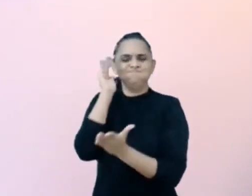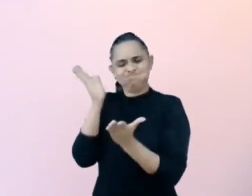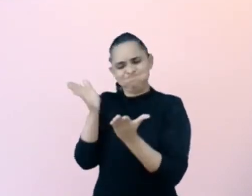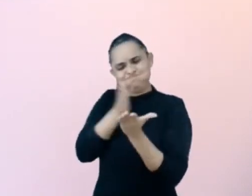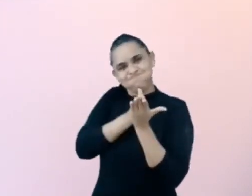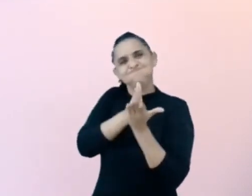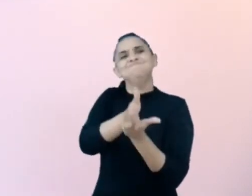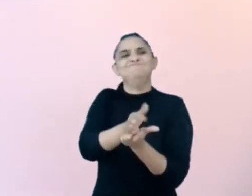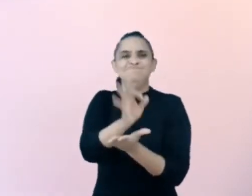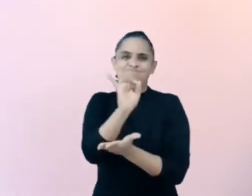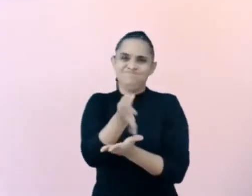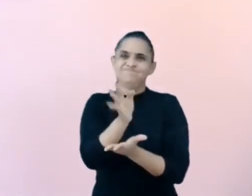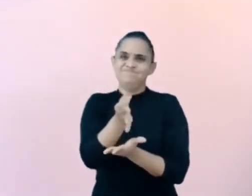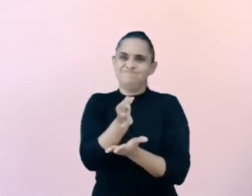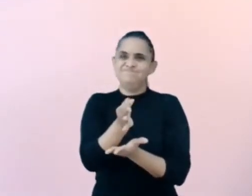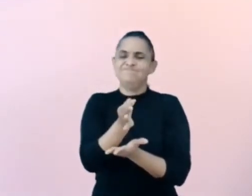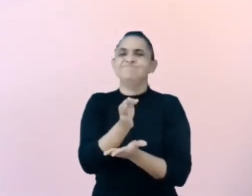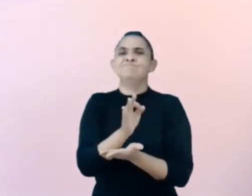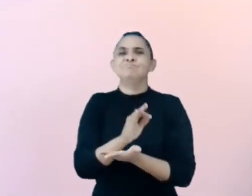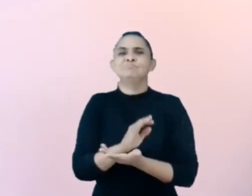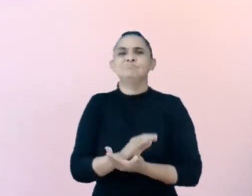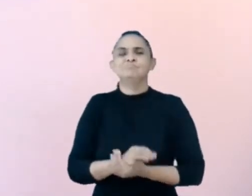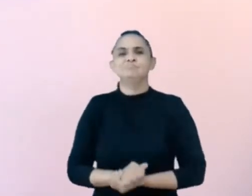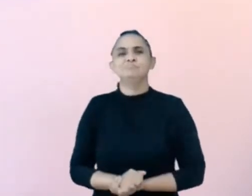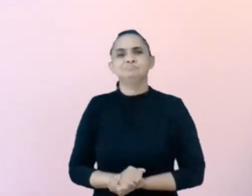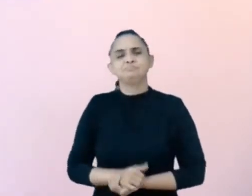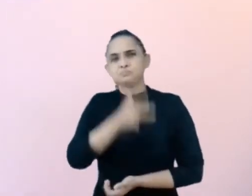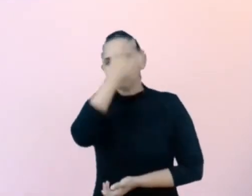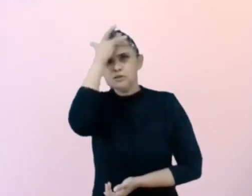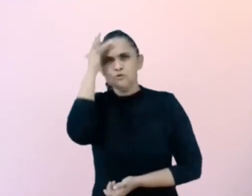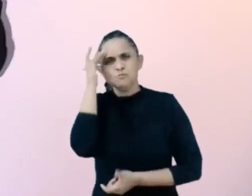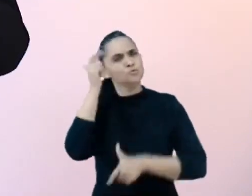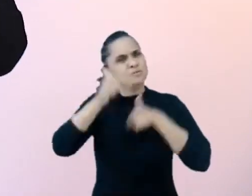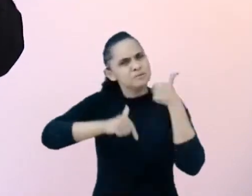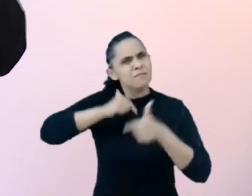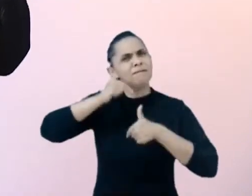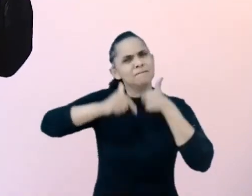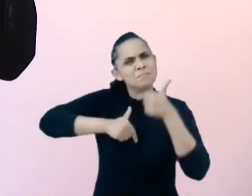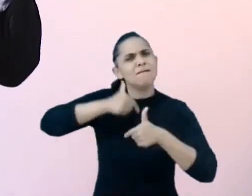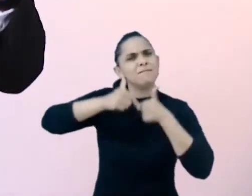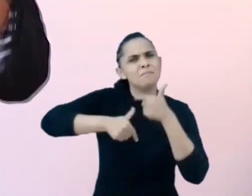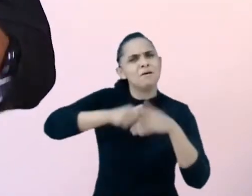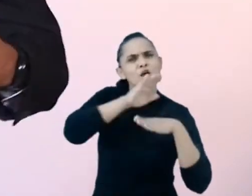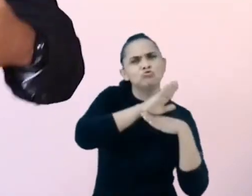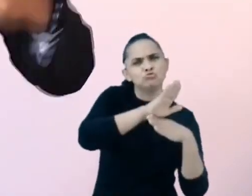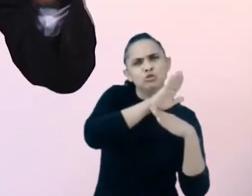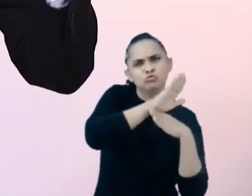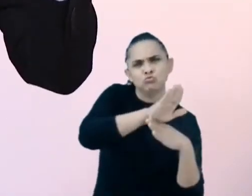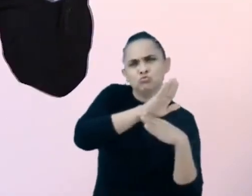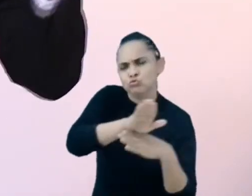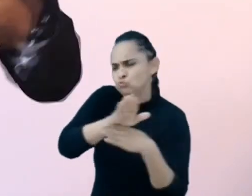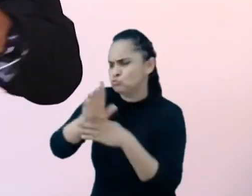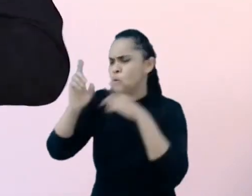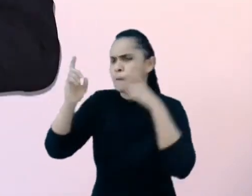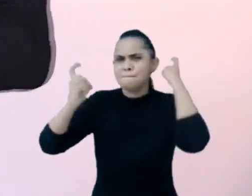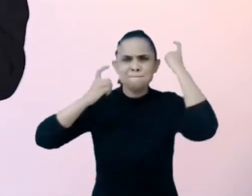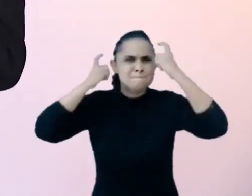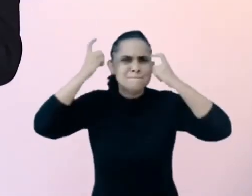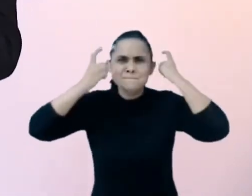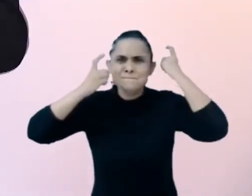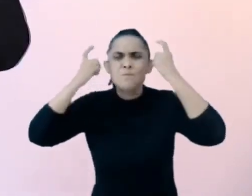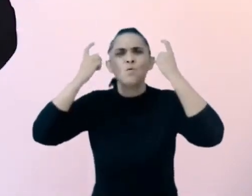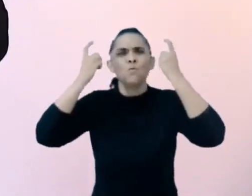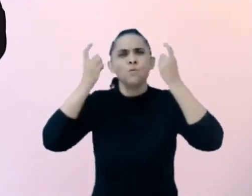Que impressionante isso. Aquelas pessoas que trabalham para Deus, aquelas pessoas que se preocupam em atender o seu